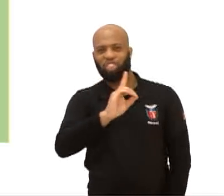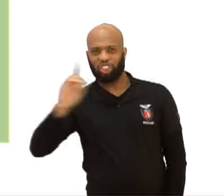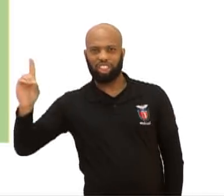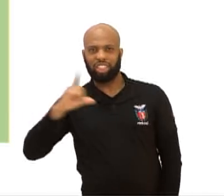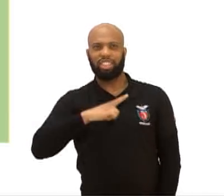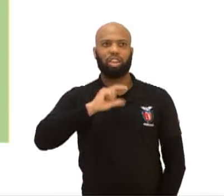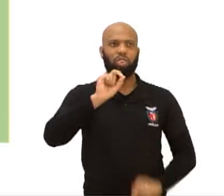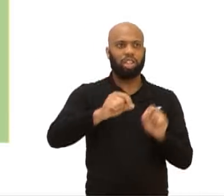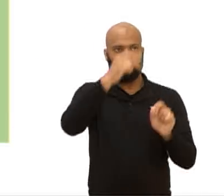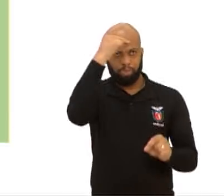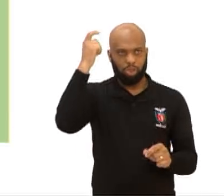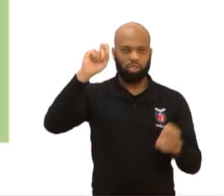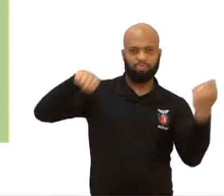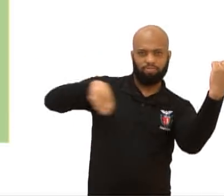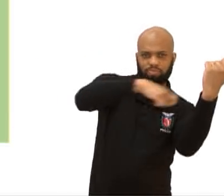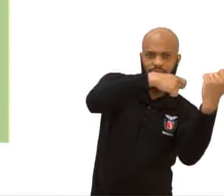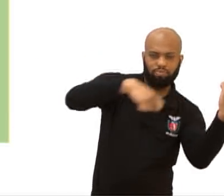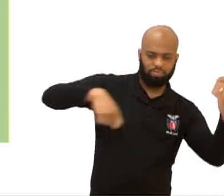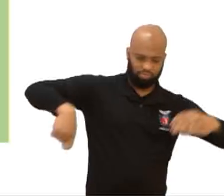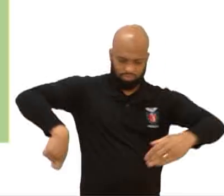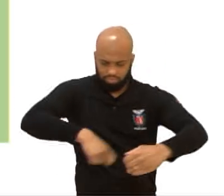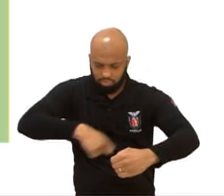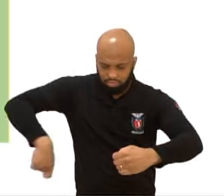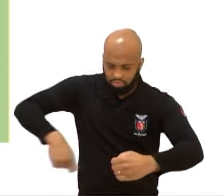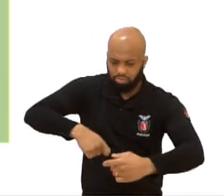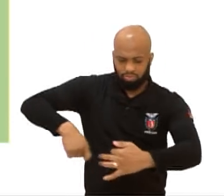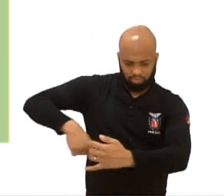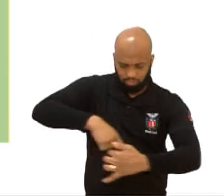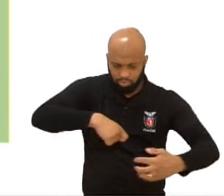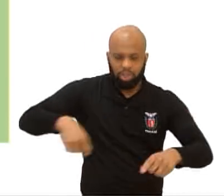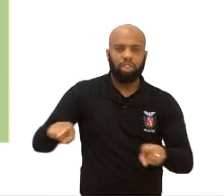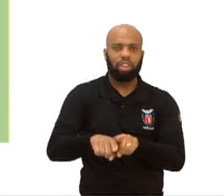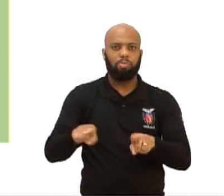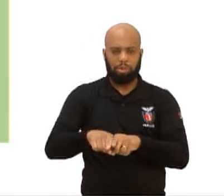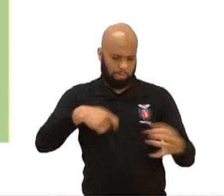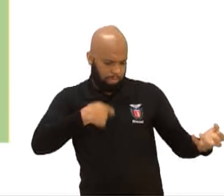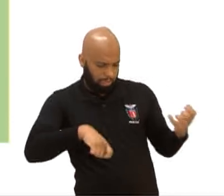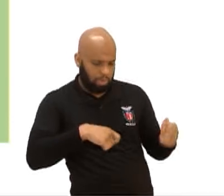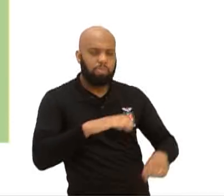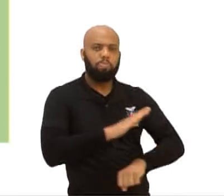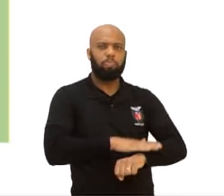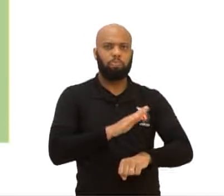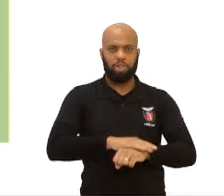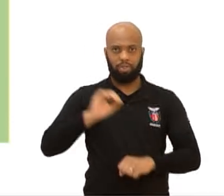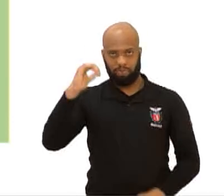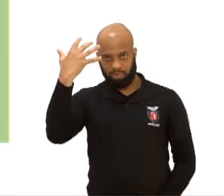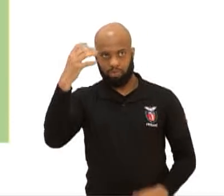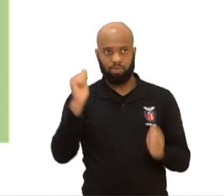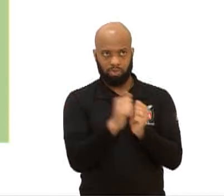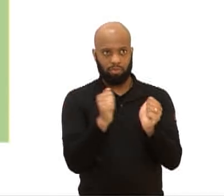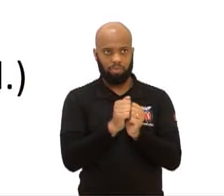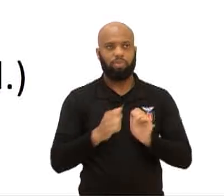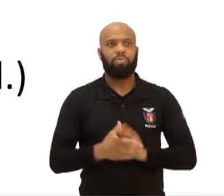a orquestra que faria a sonoplastia dessa peça enquanto ela estivesse acontecendo.